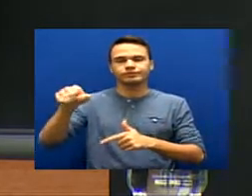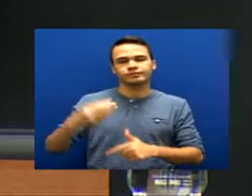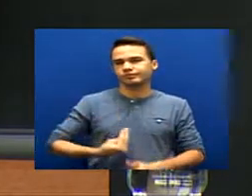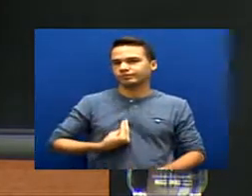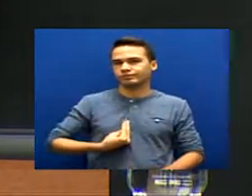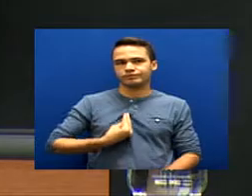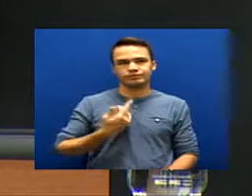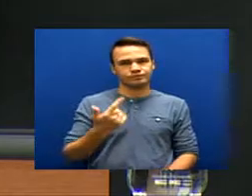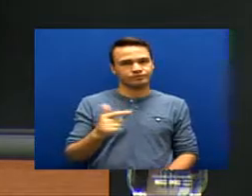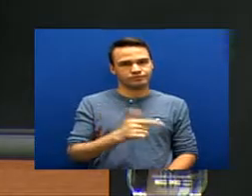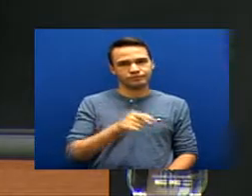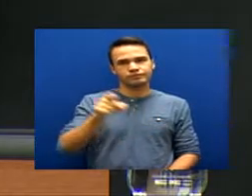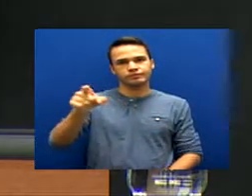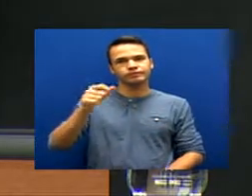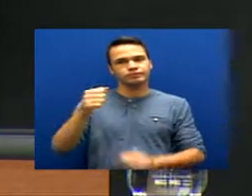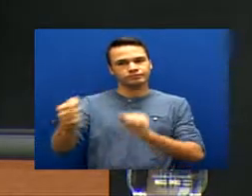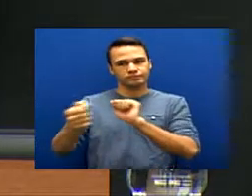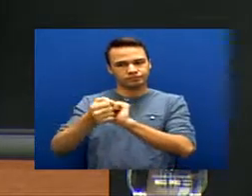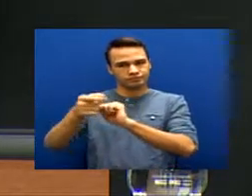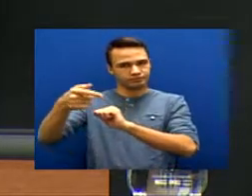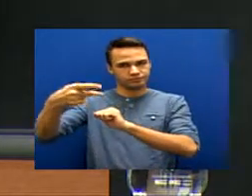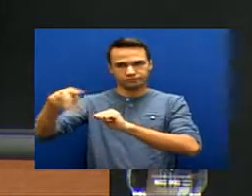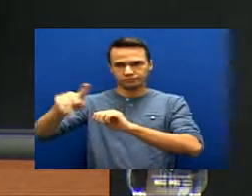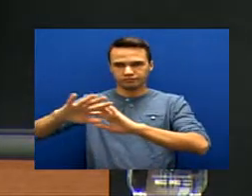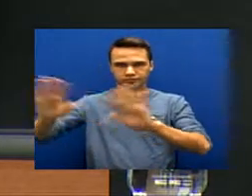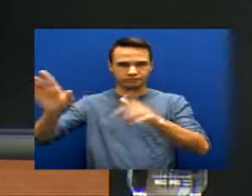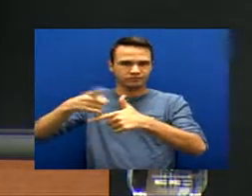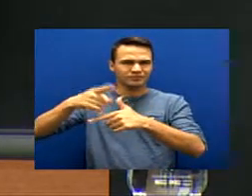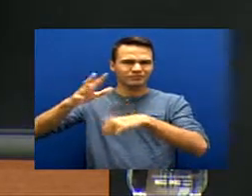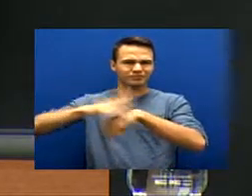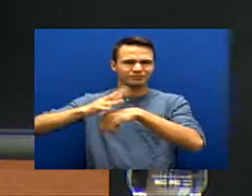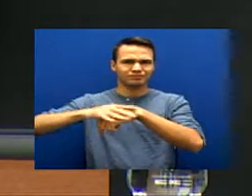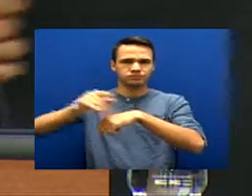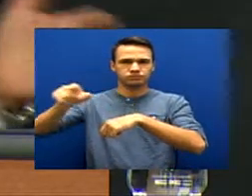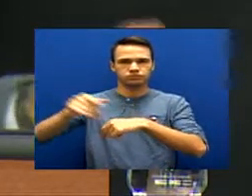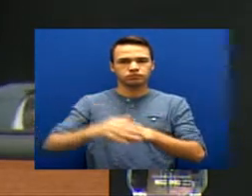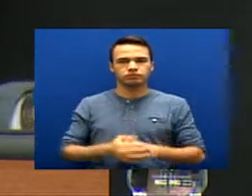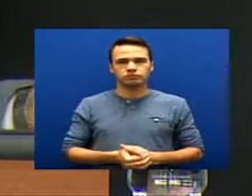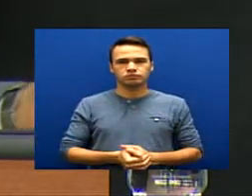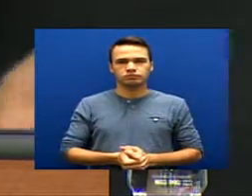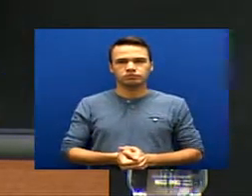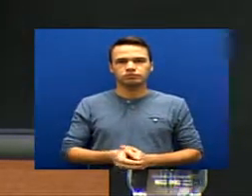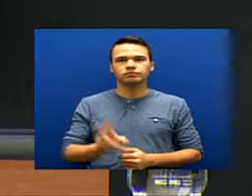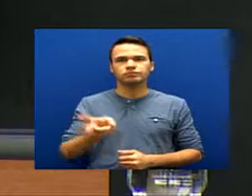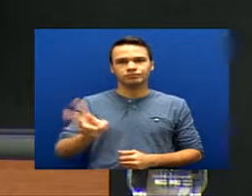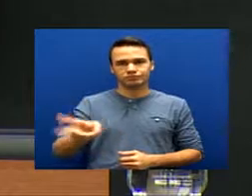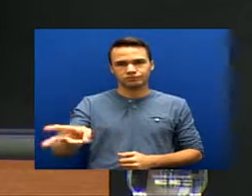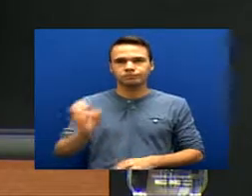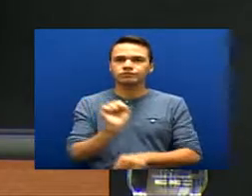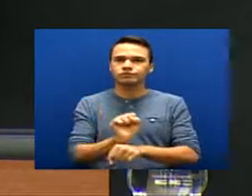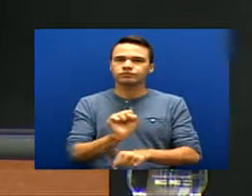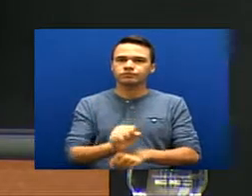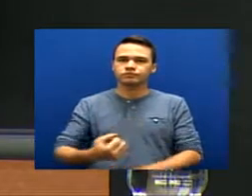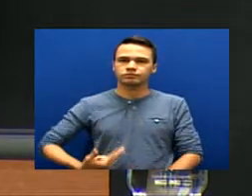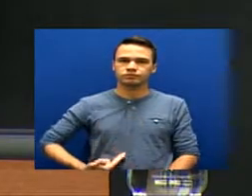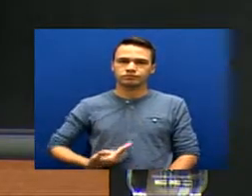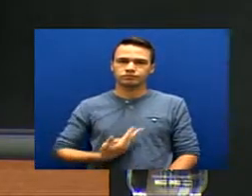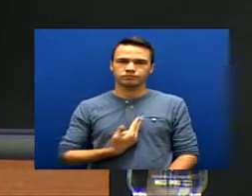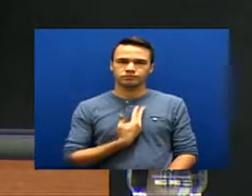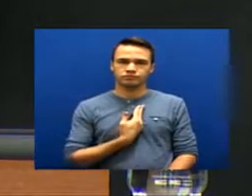Kojak, que é companheiro também da área social de muitos anos, né, padre? Muitos anos. Tenho